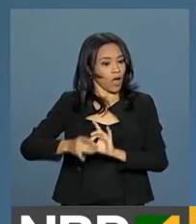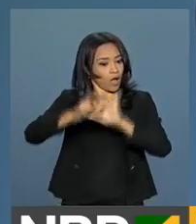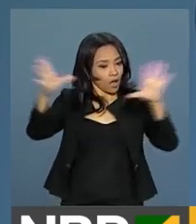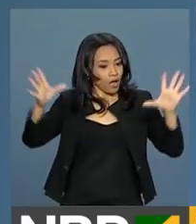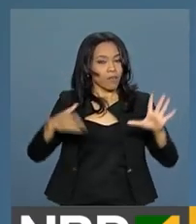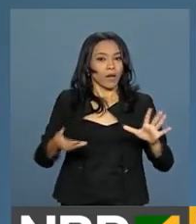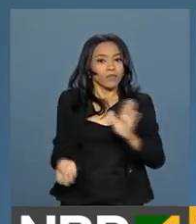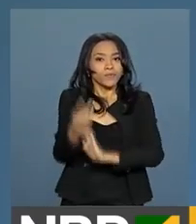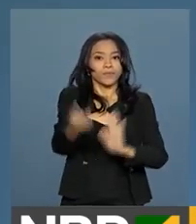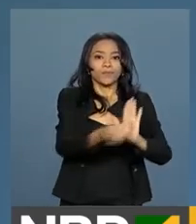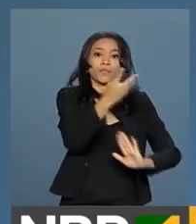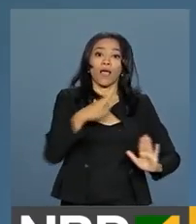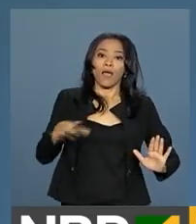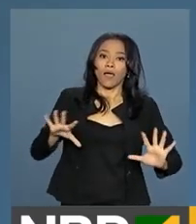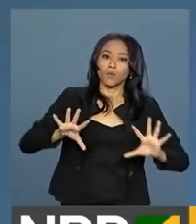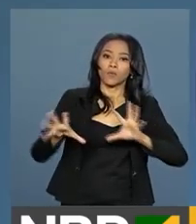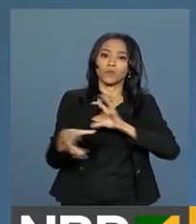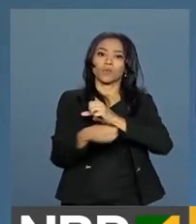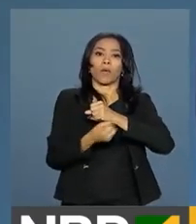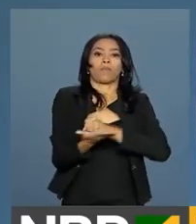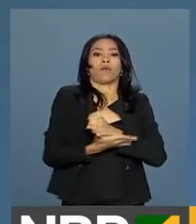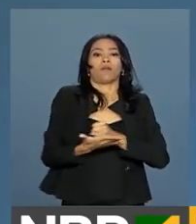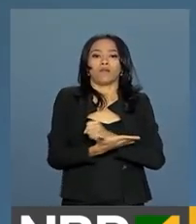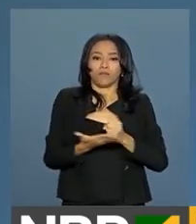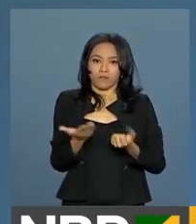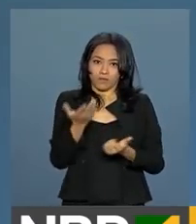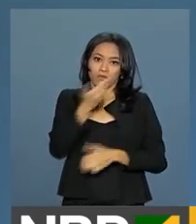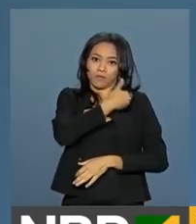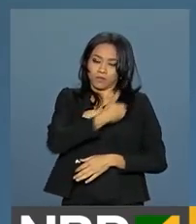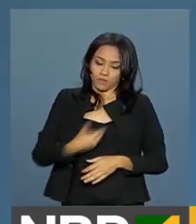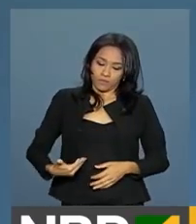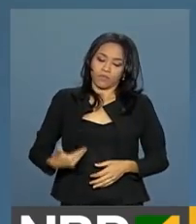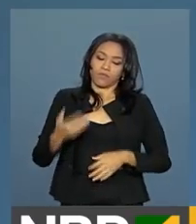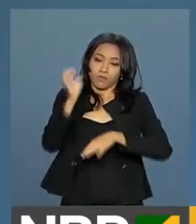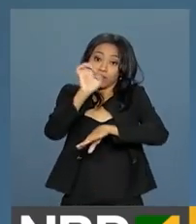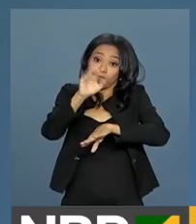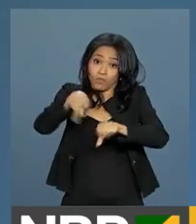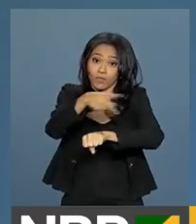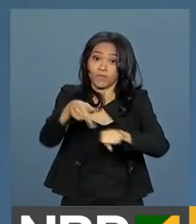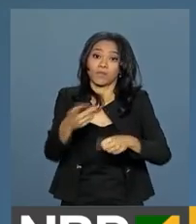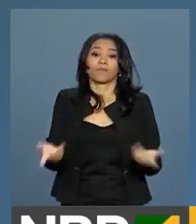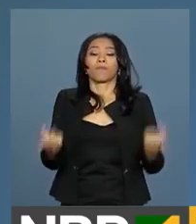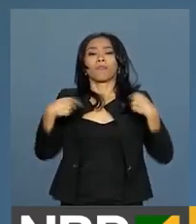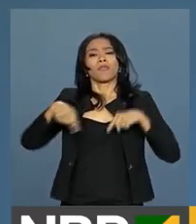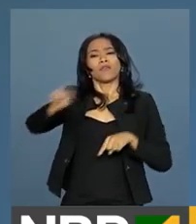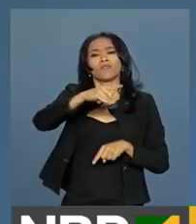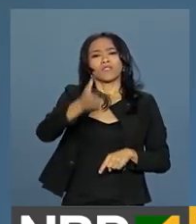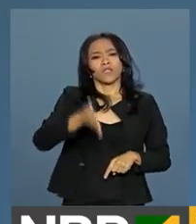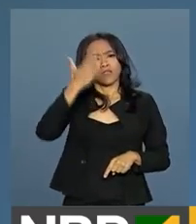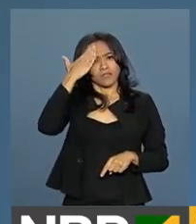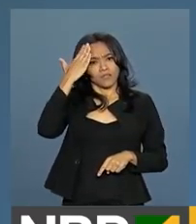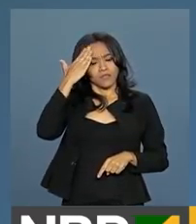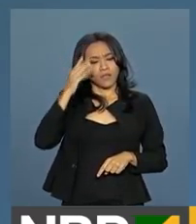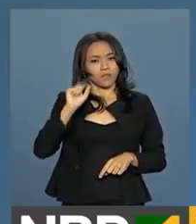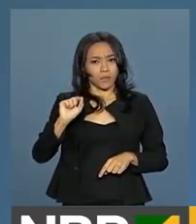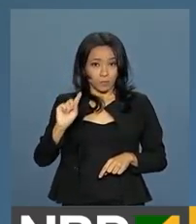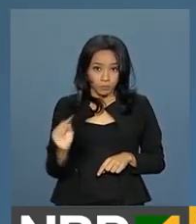estado brasileiro e nesta jornada sabem todos o primeiro passo era